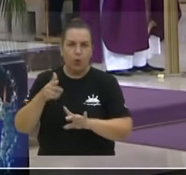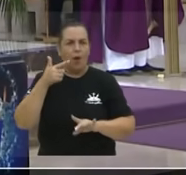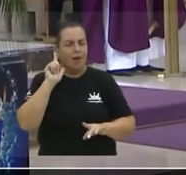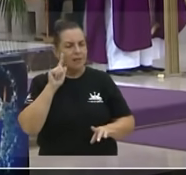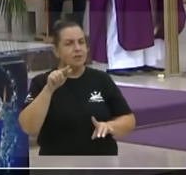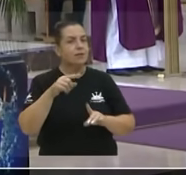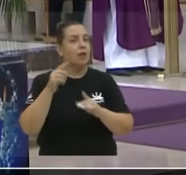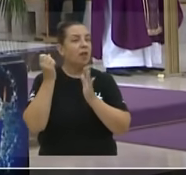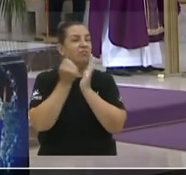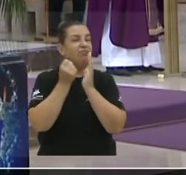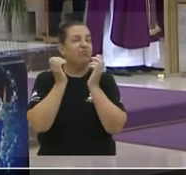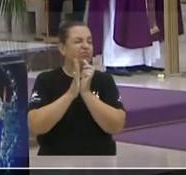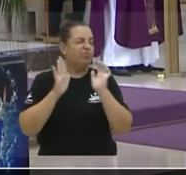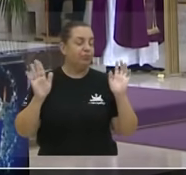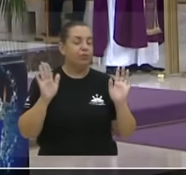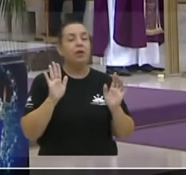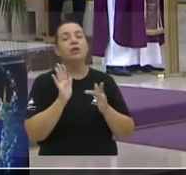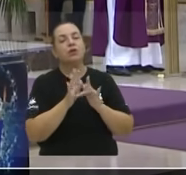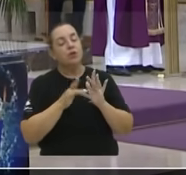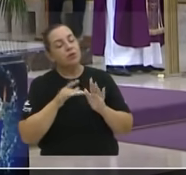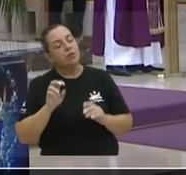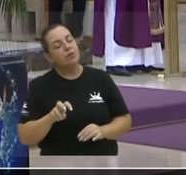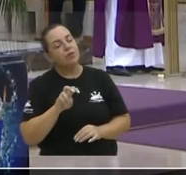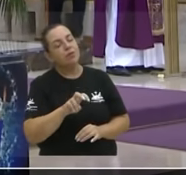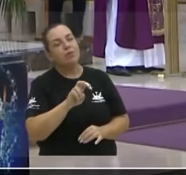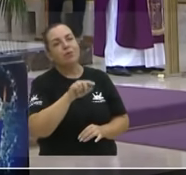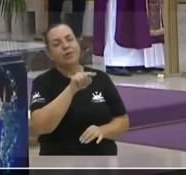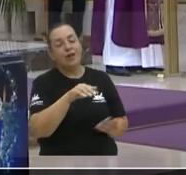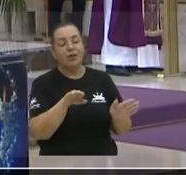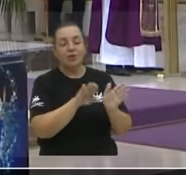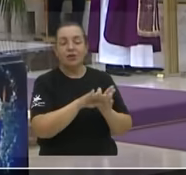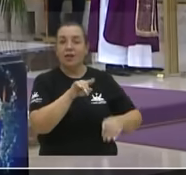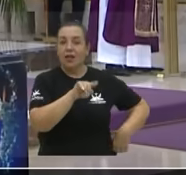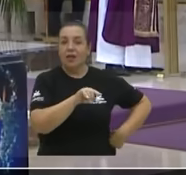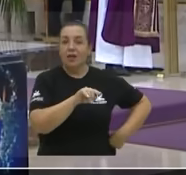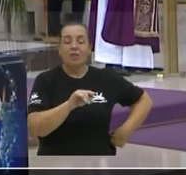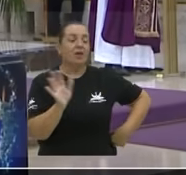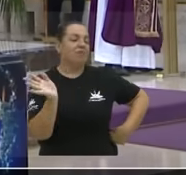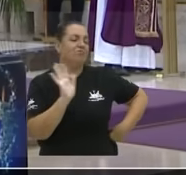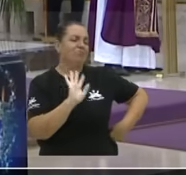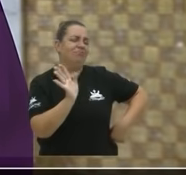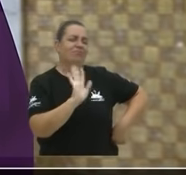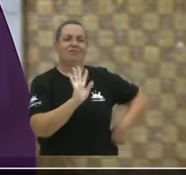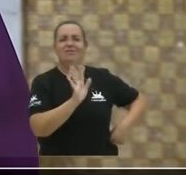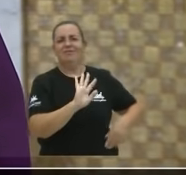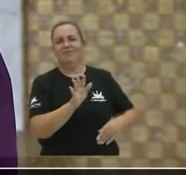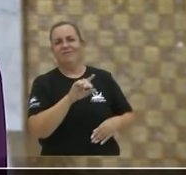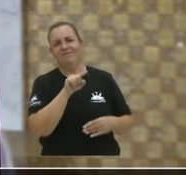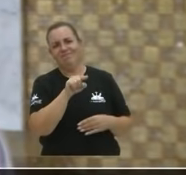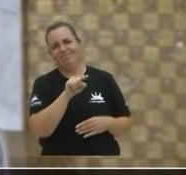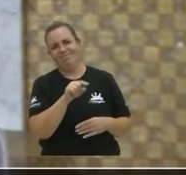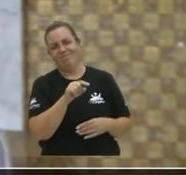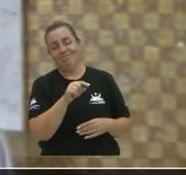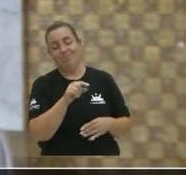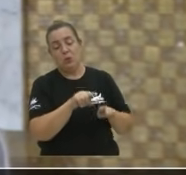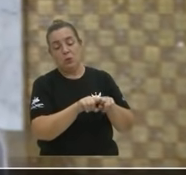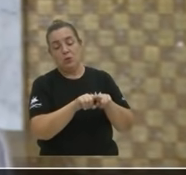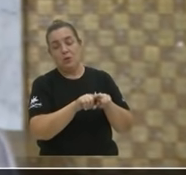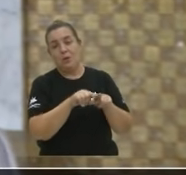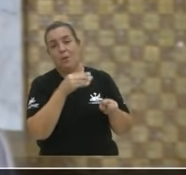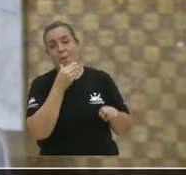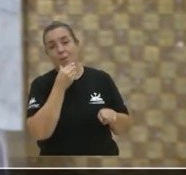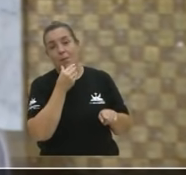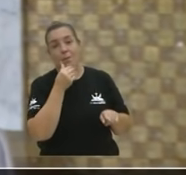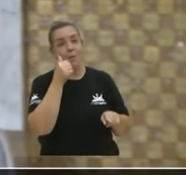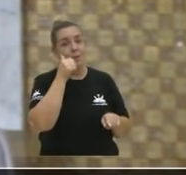cruz, Jesus vai. Vai para se despedir, vai para ter um